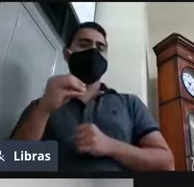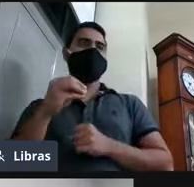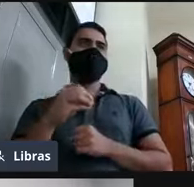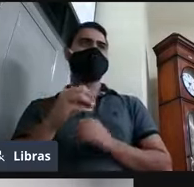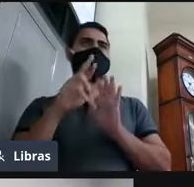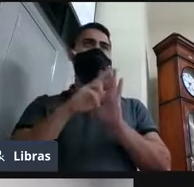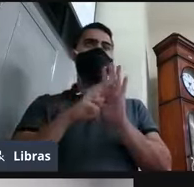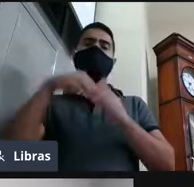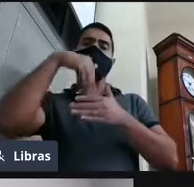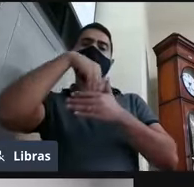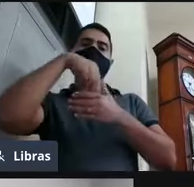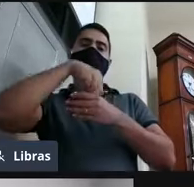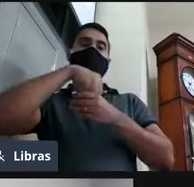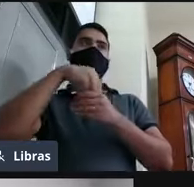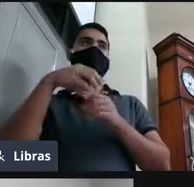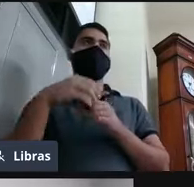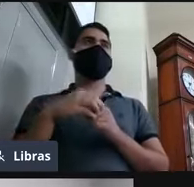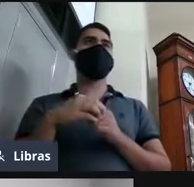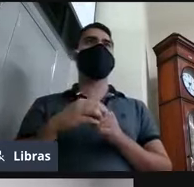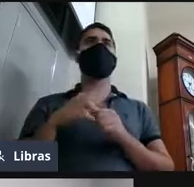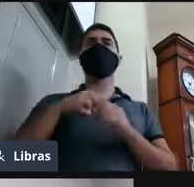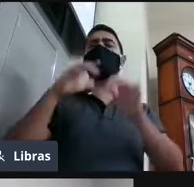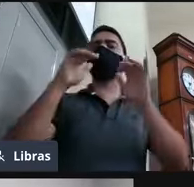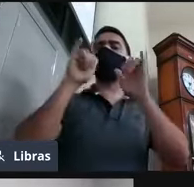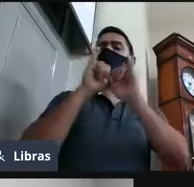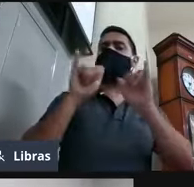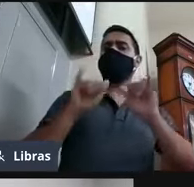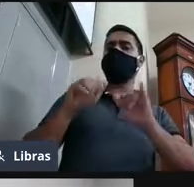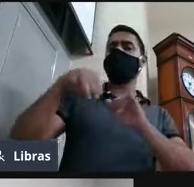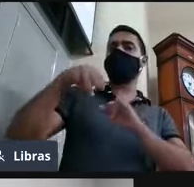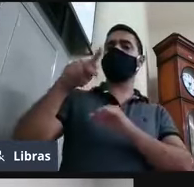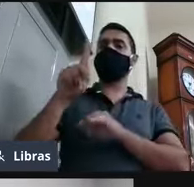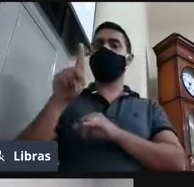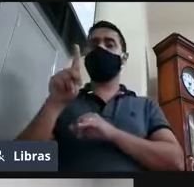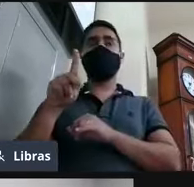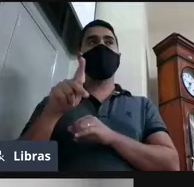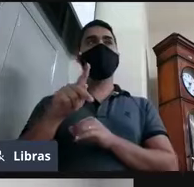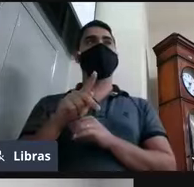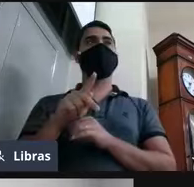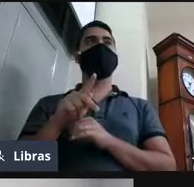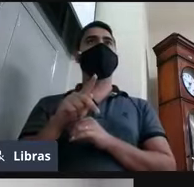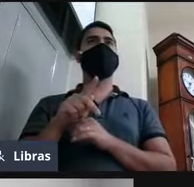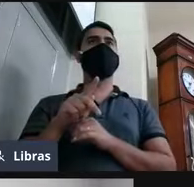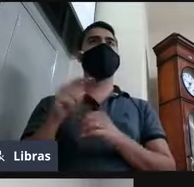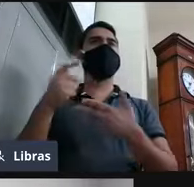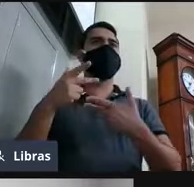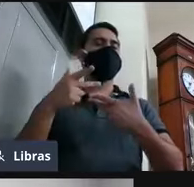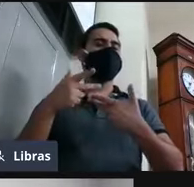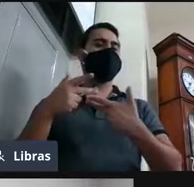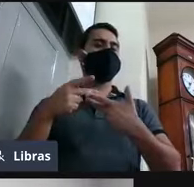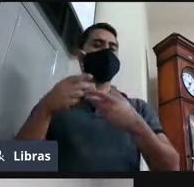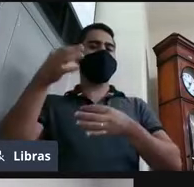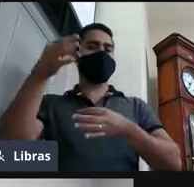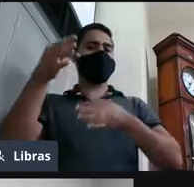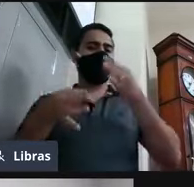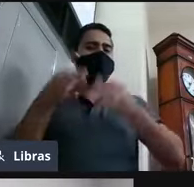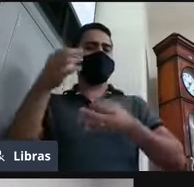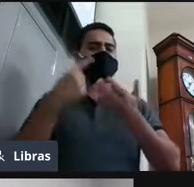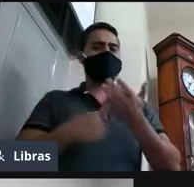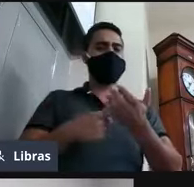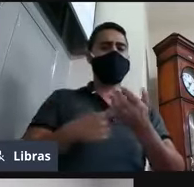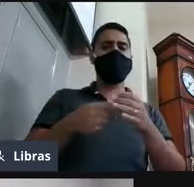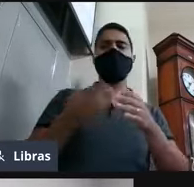Poder Legislativo informará o Ministério Público Estadual da comarca os atos do processo de julgamento, requerendo a